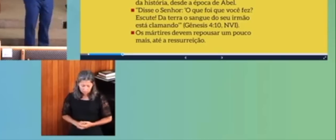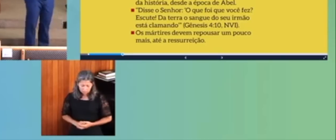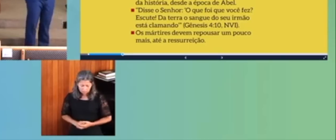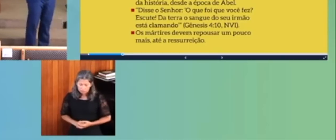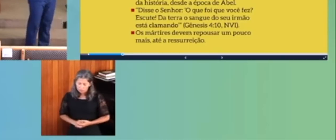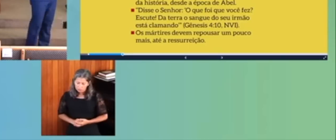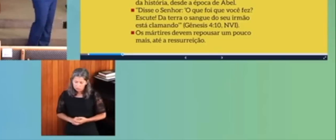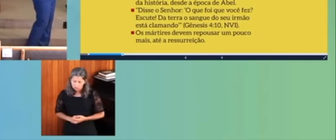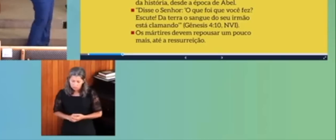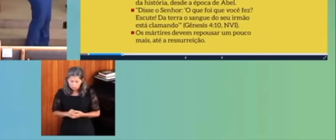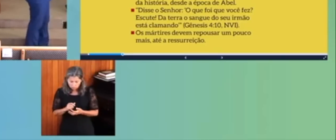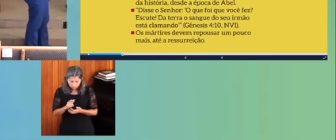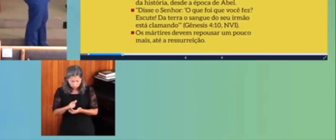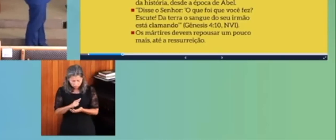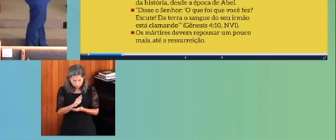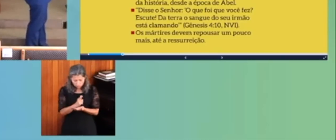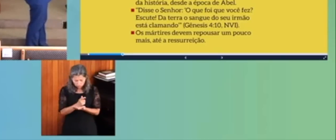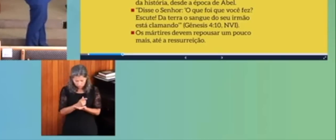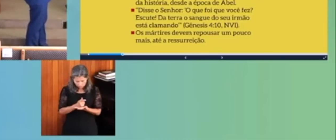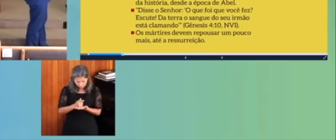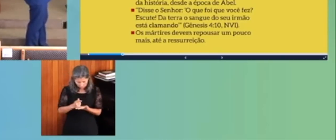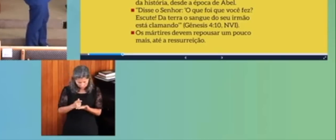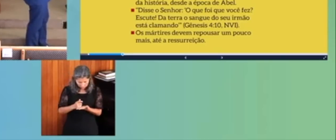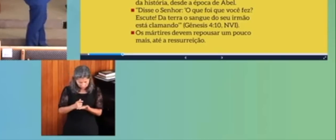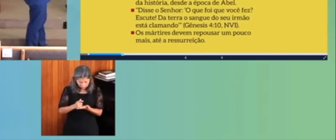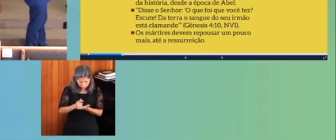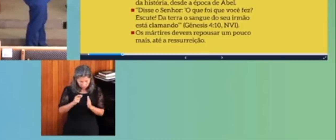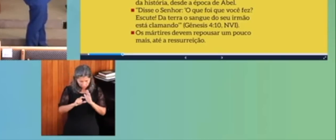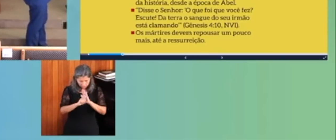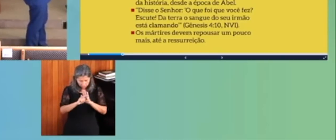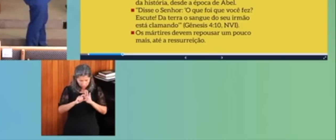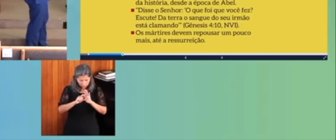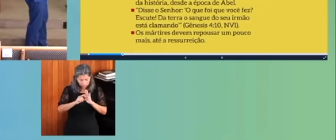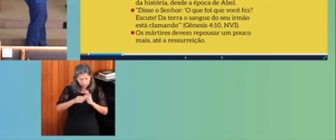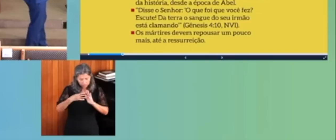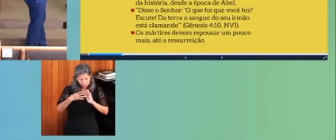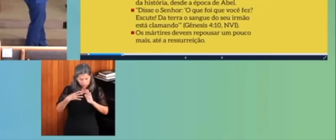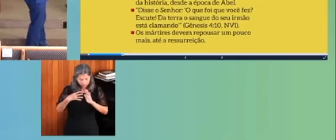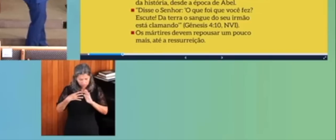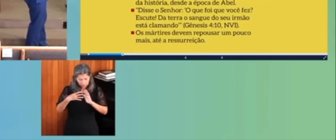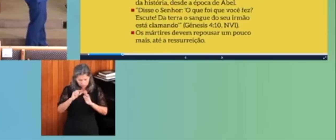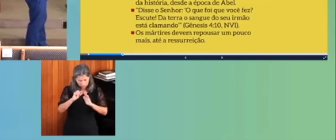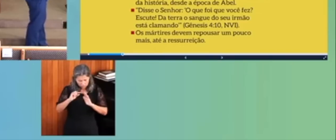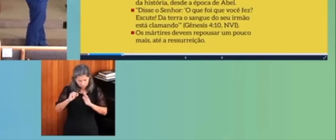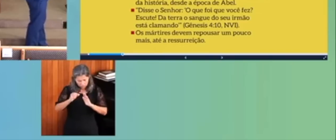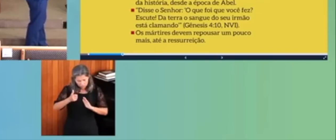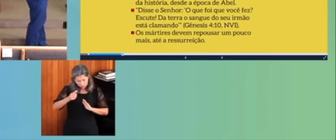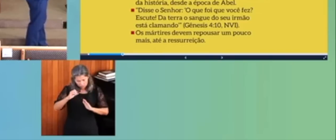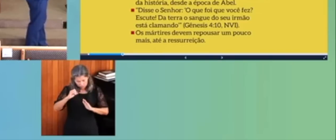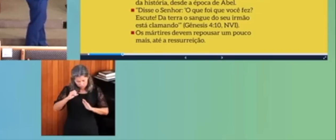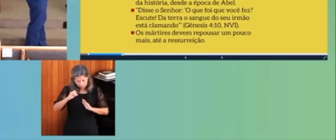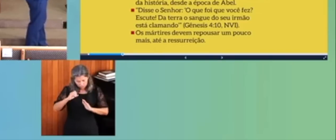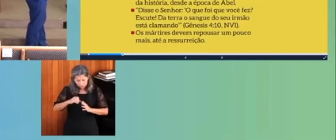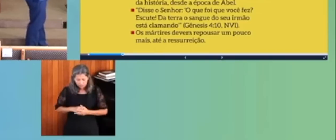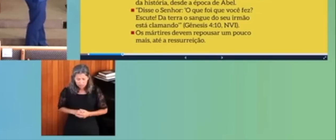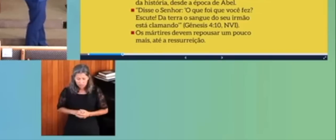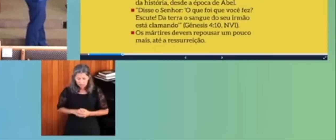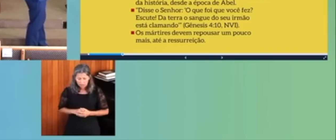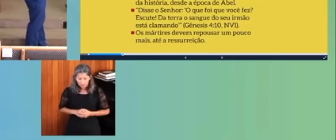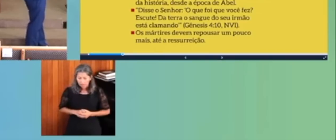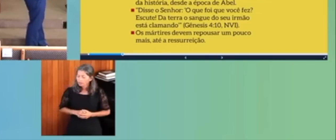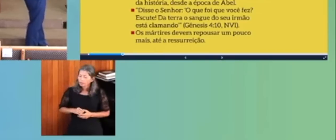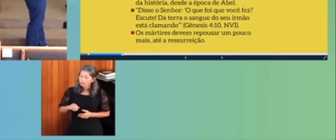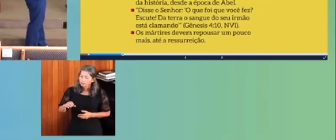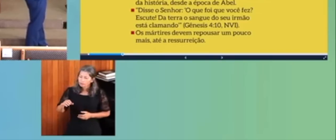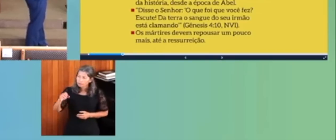Gênesis capítulo 4, verso 10. Disse o Senhor a Caim: o que foi que você fez? Escute,